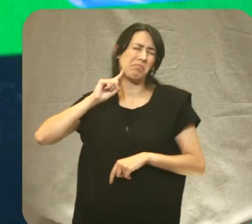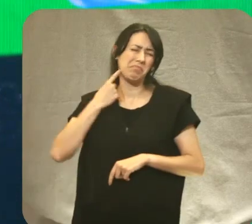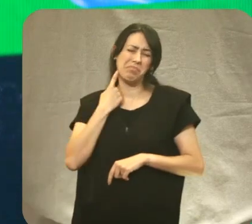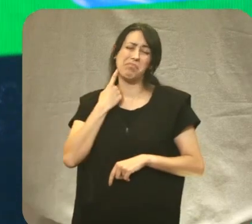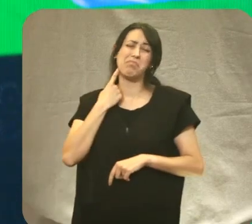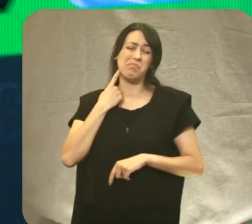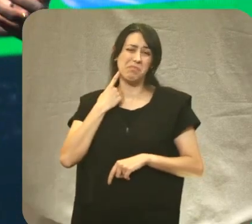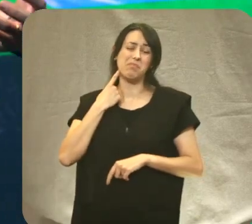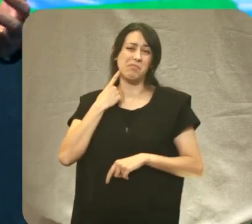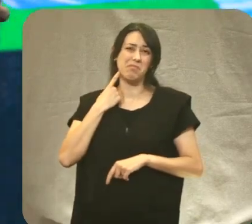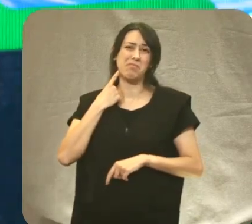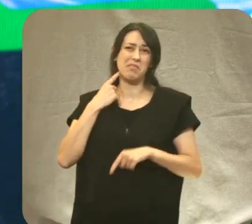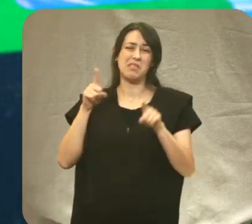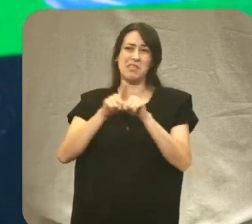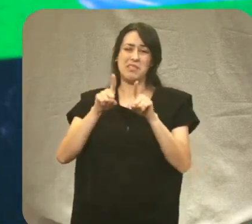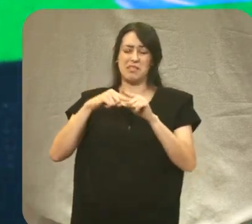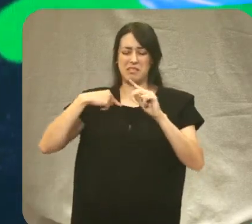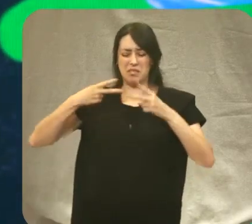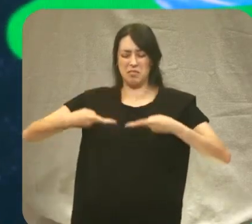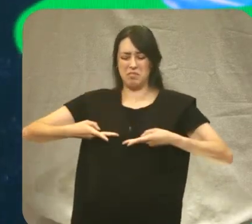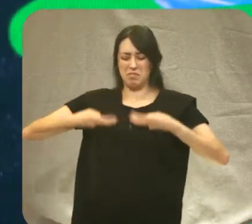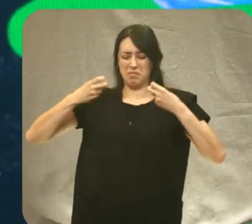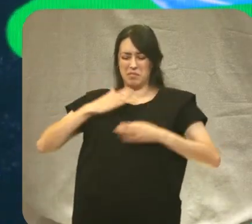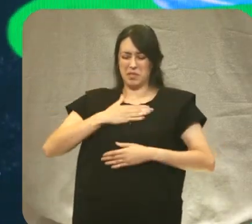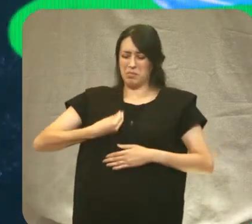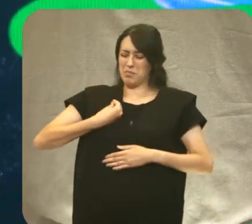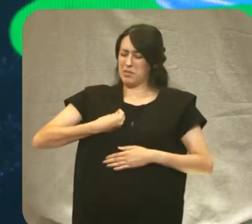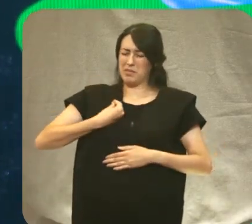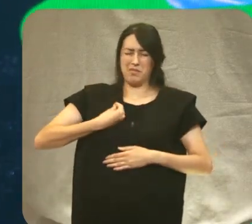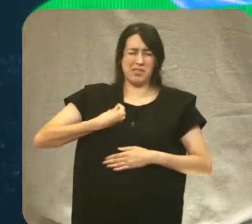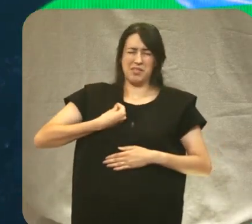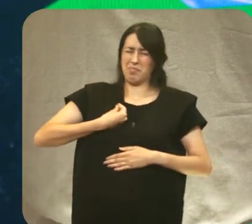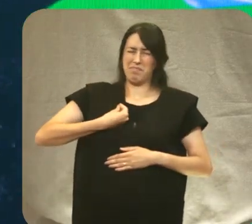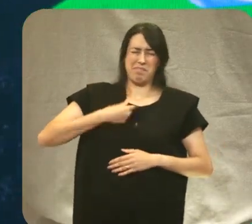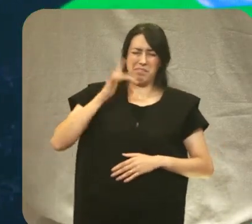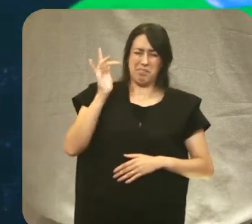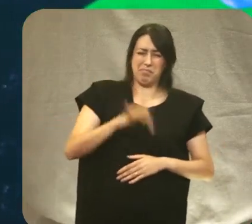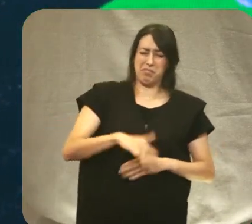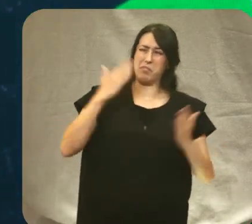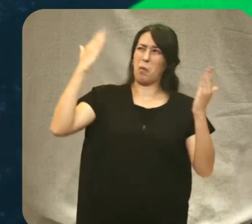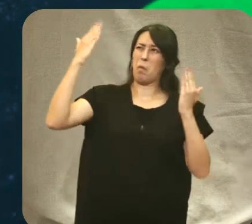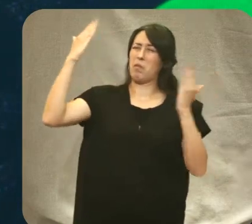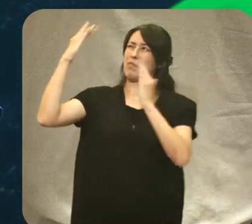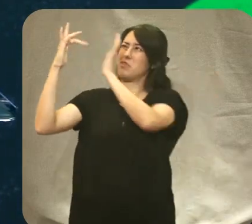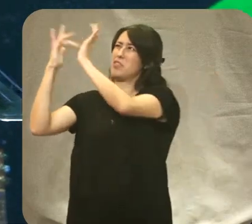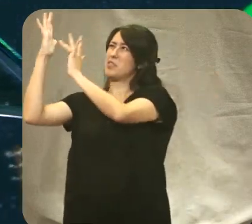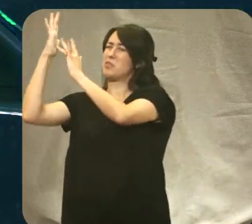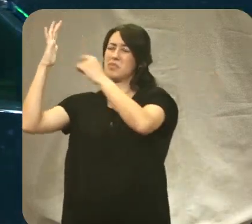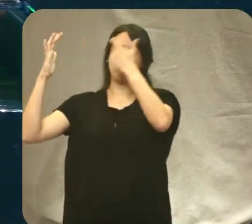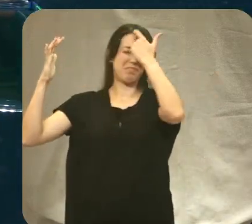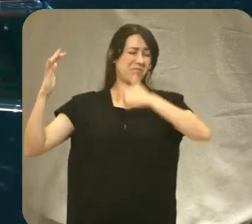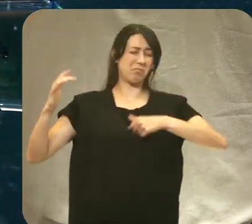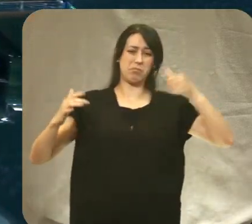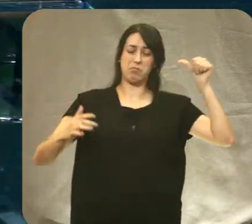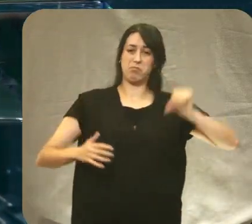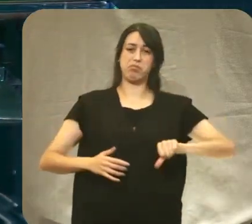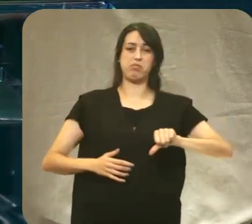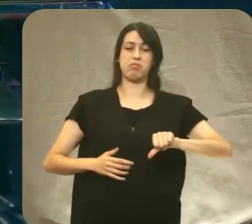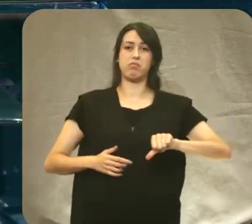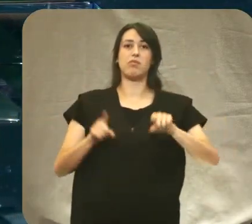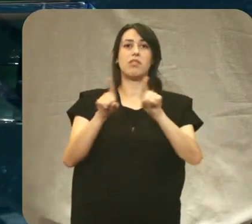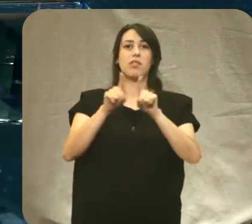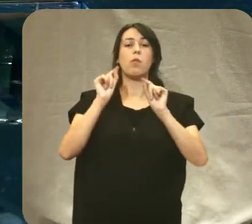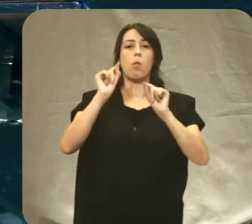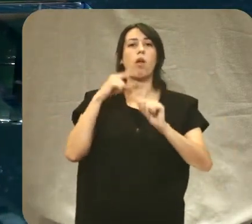da confrontação da nossa vida com a de Jesus. E do entendimento, a consciência da dependência